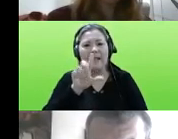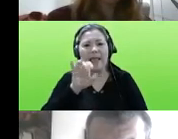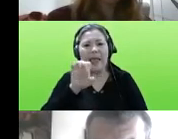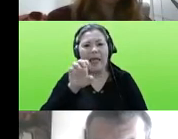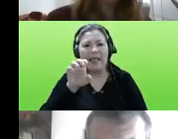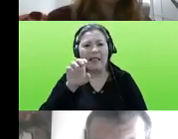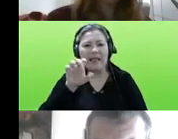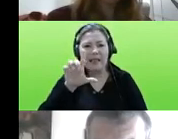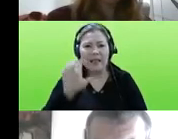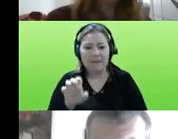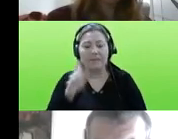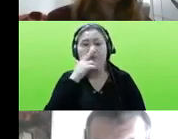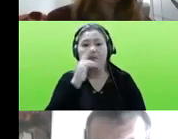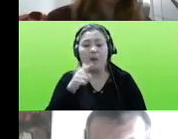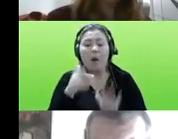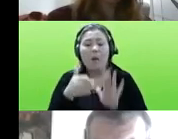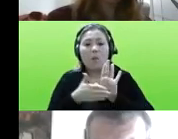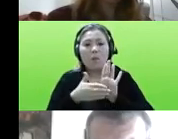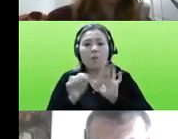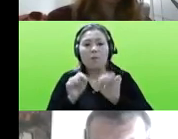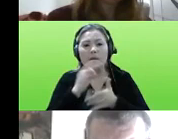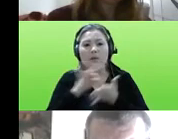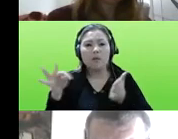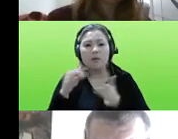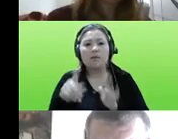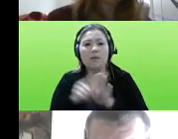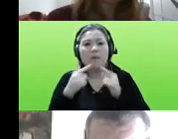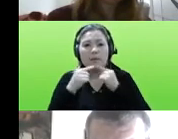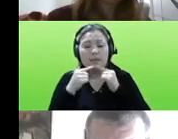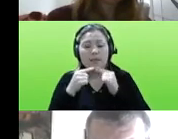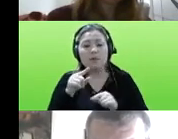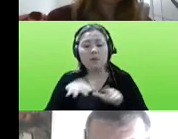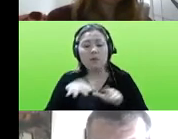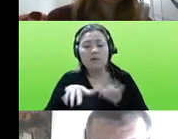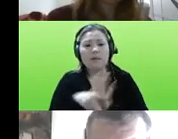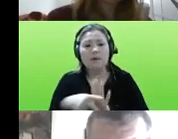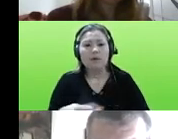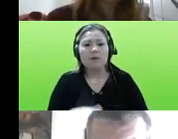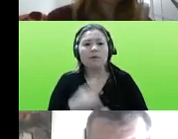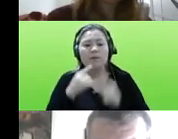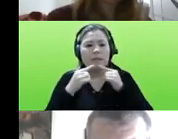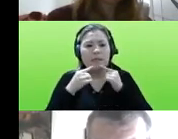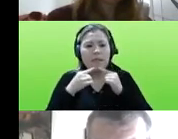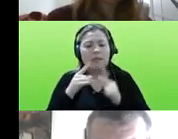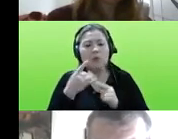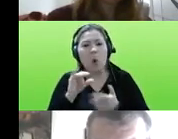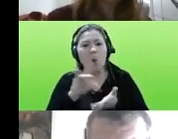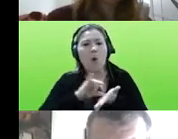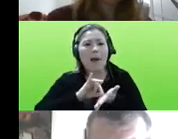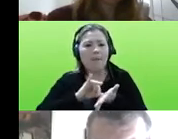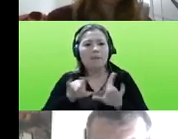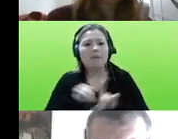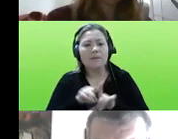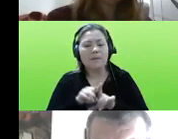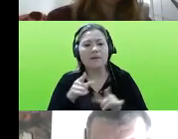está propondo para a teoria crítica no âmbito de uma crítica ao capitalismo e da